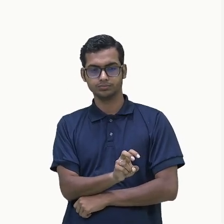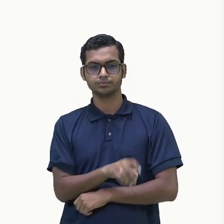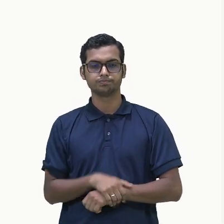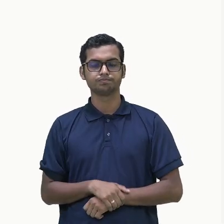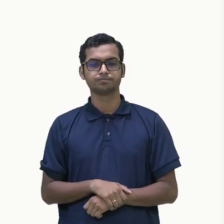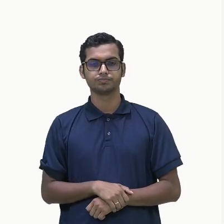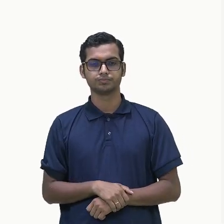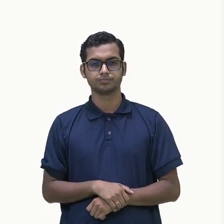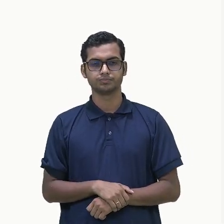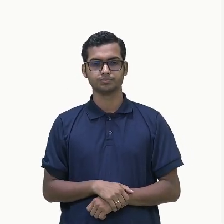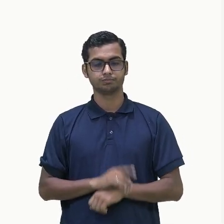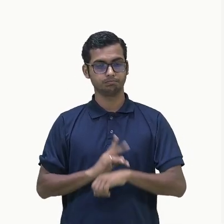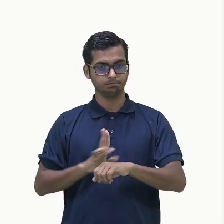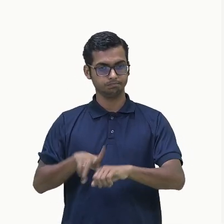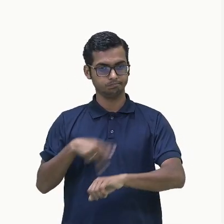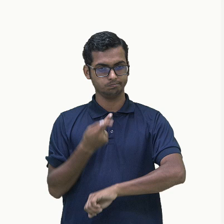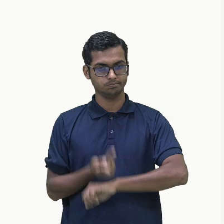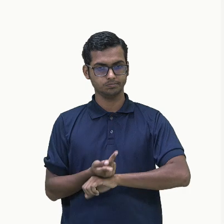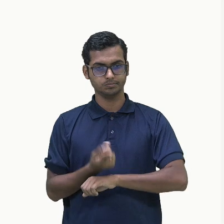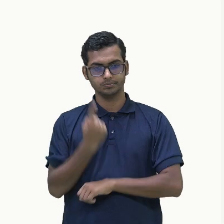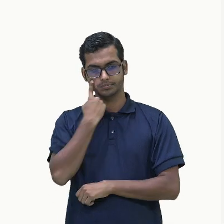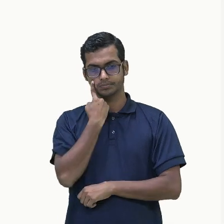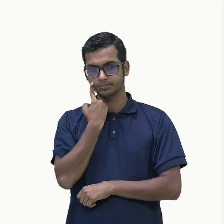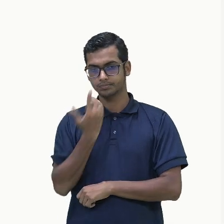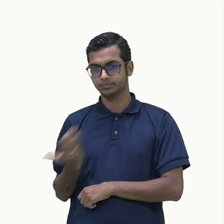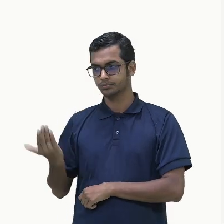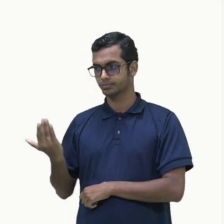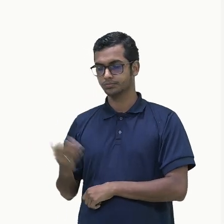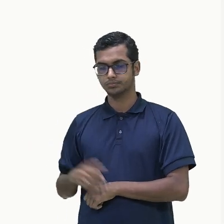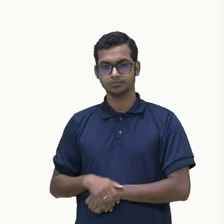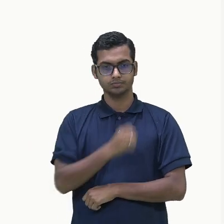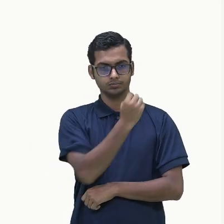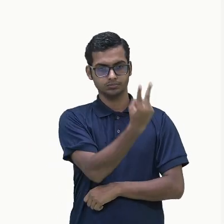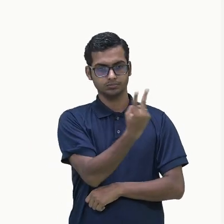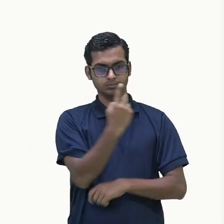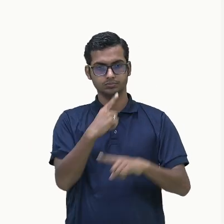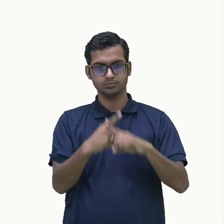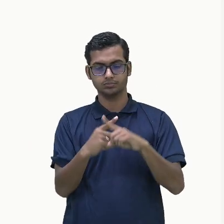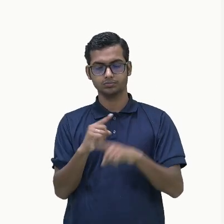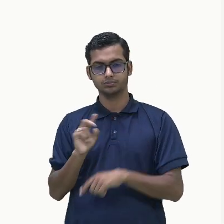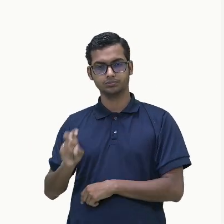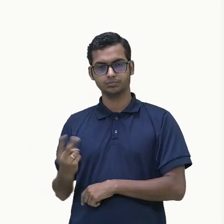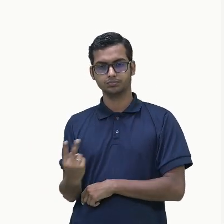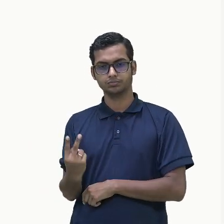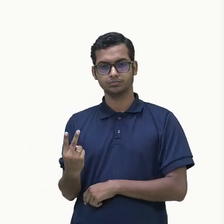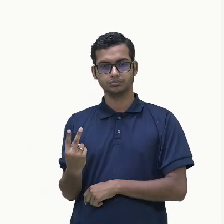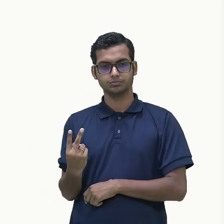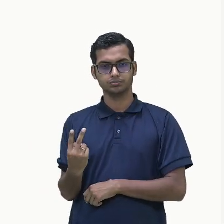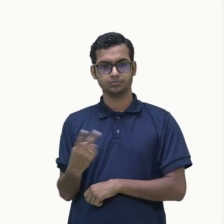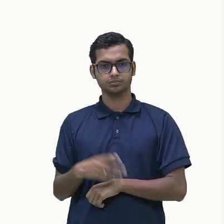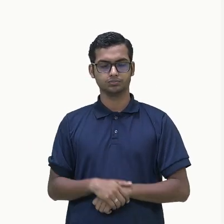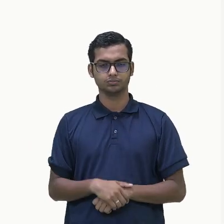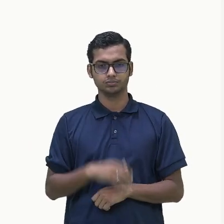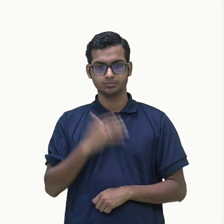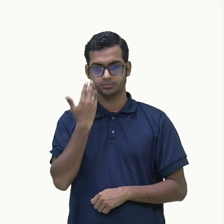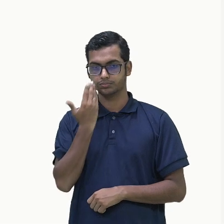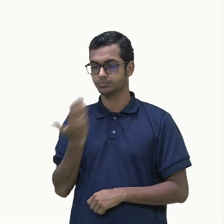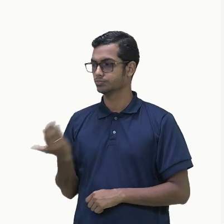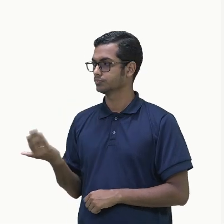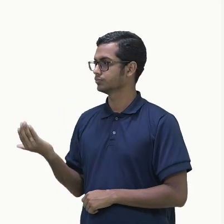menos. Depois vai ser 2 vezes 2. 2